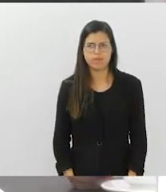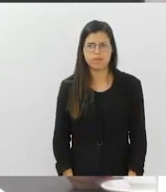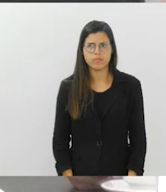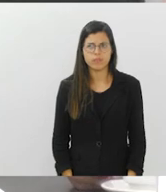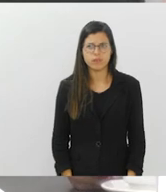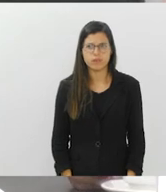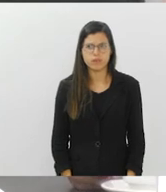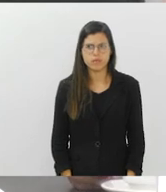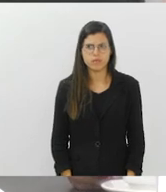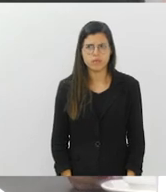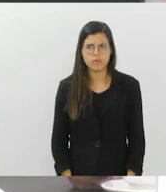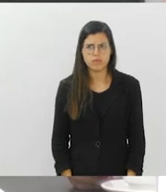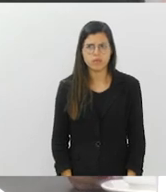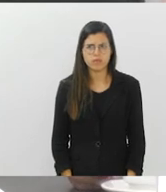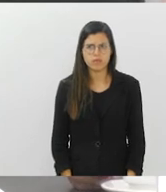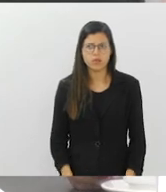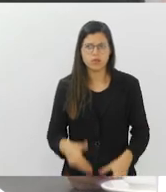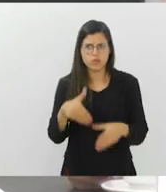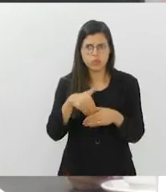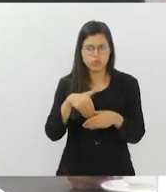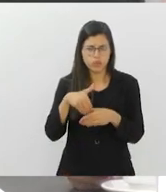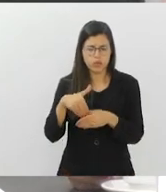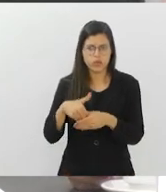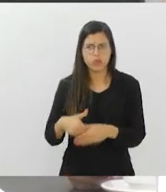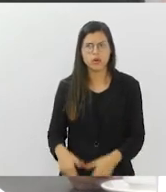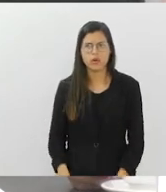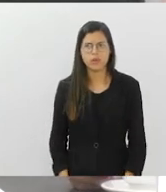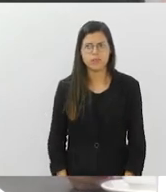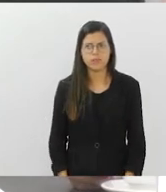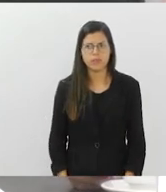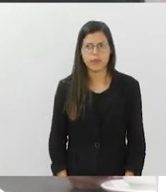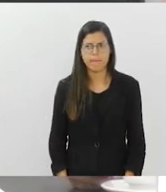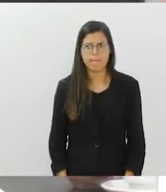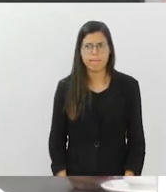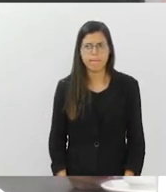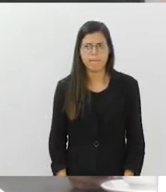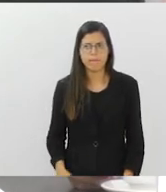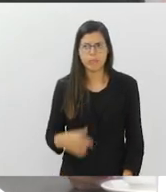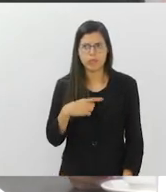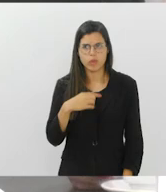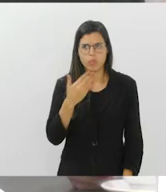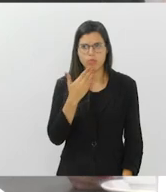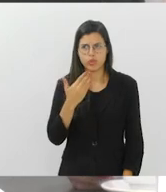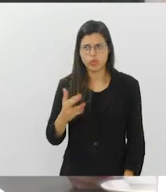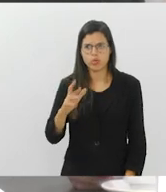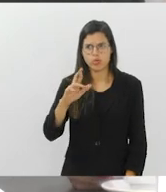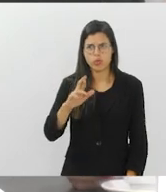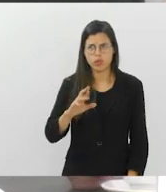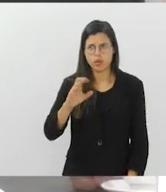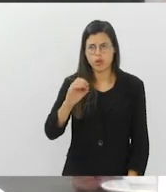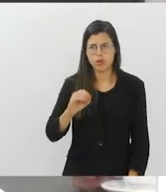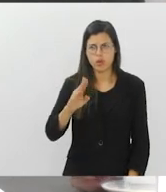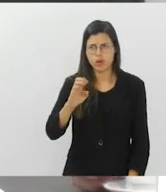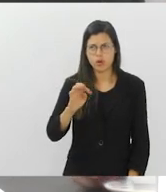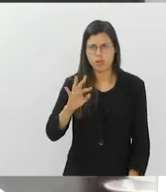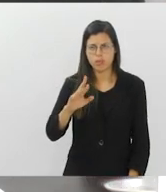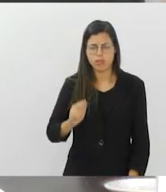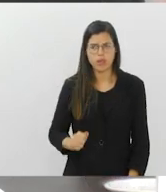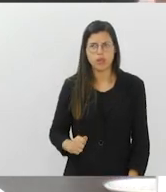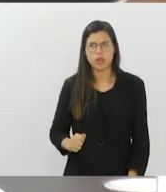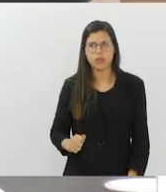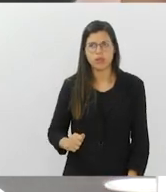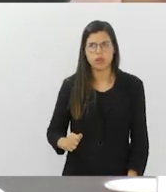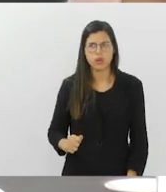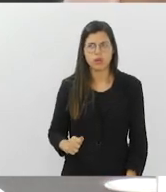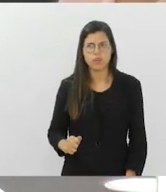de deliberar, na verdade, que há uma solicitação da Roberta que foi convocada para participar